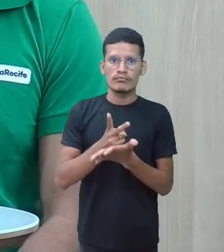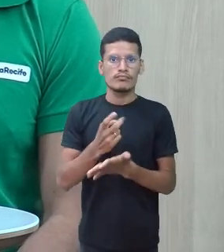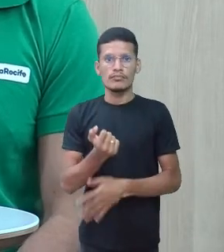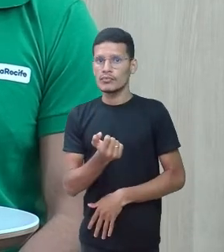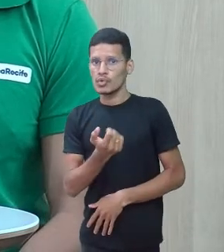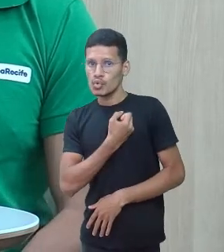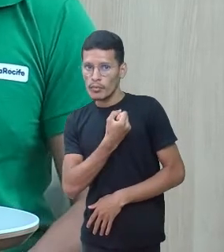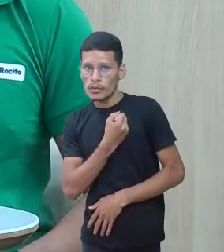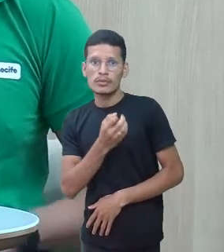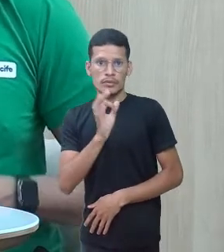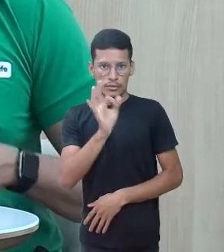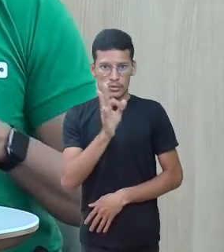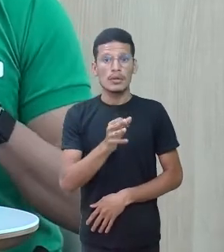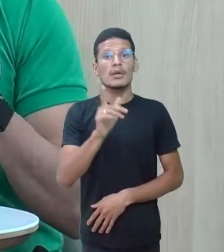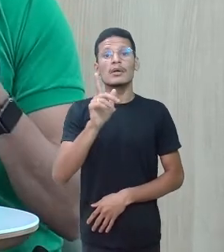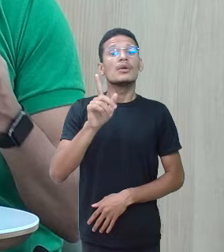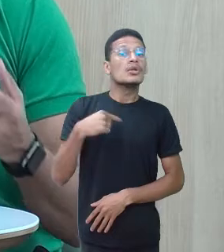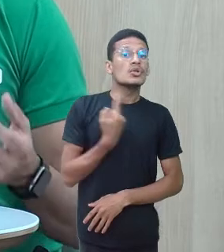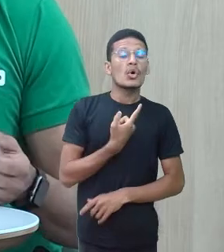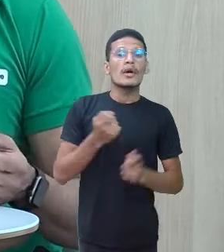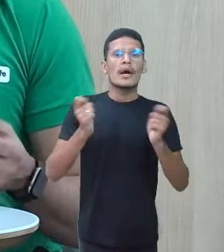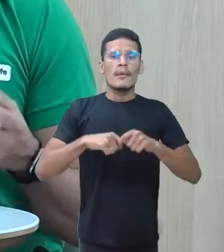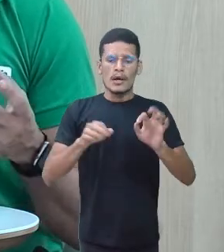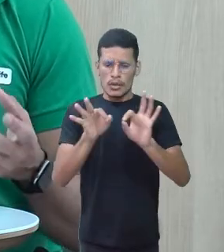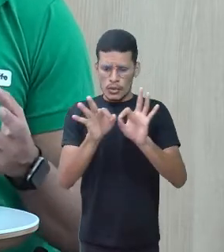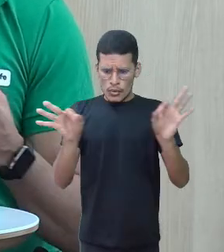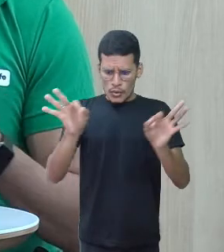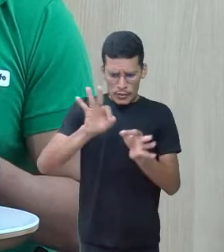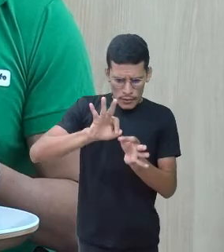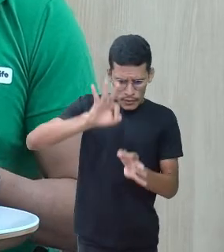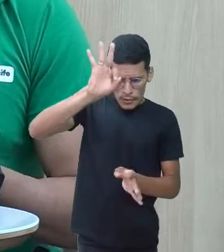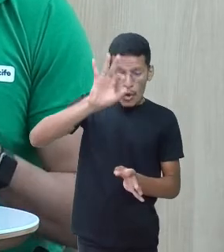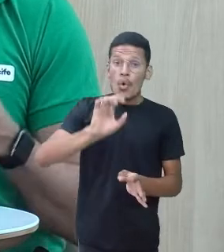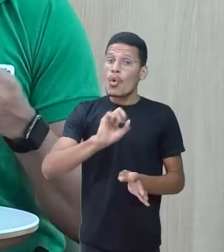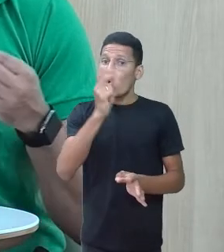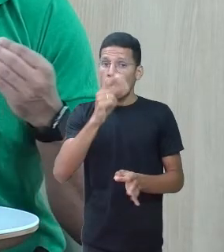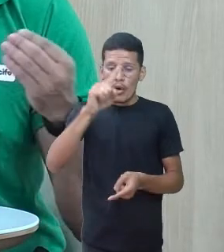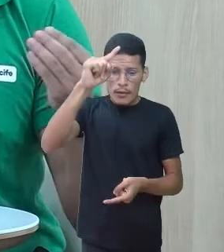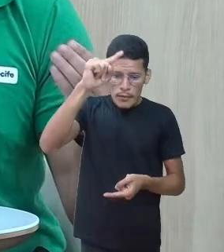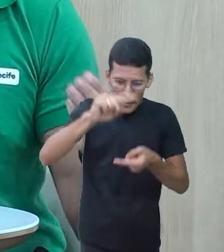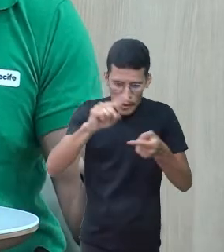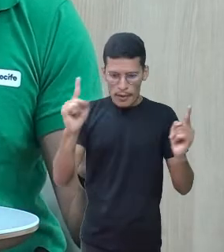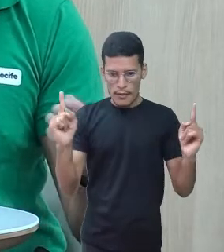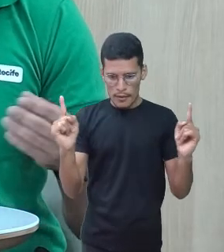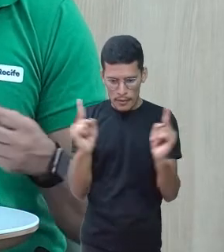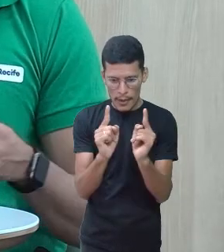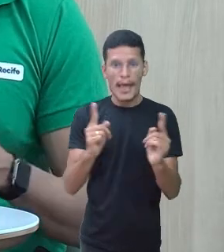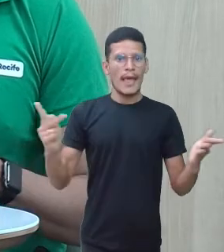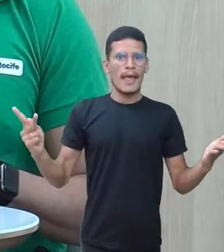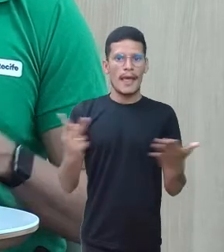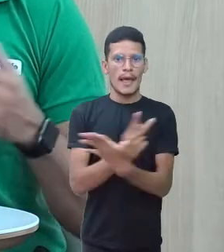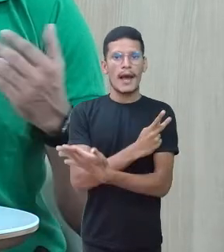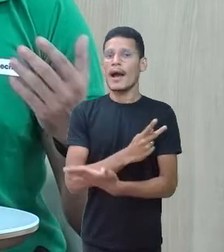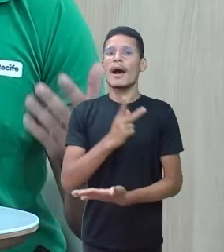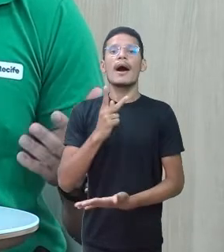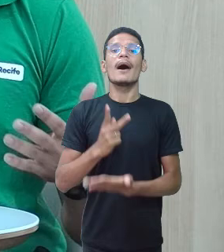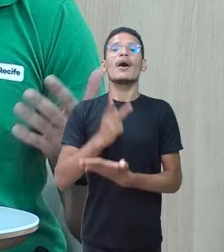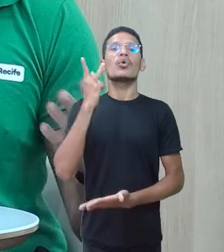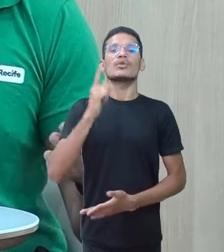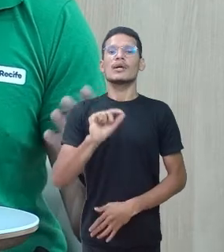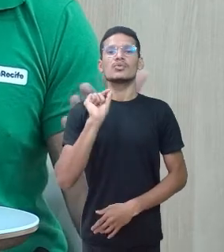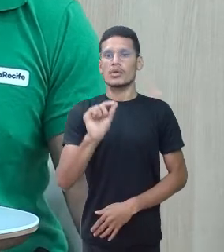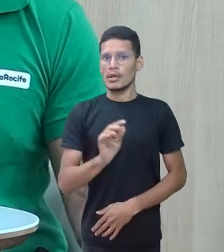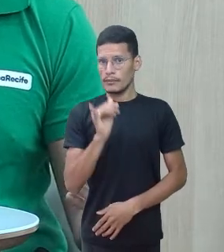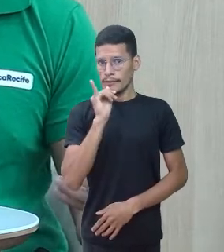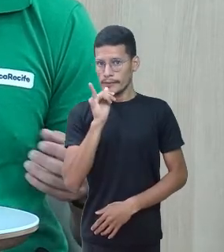congruentes, tá? Então, quando a gente faz a ampliação ou redução de forma errada, né, não obtendo